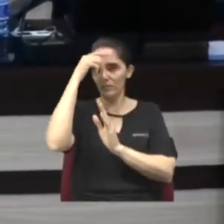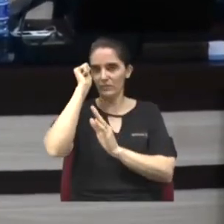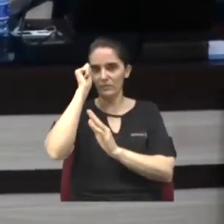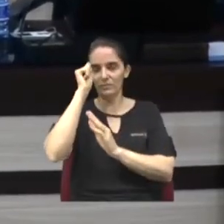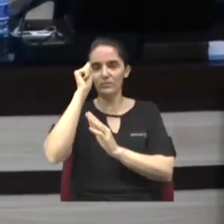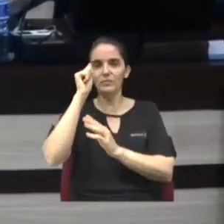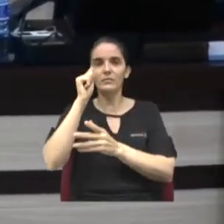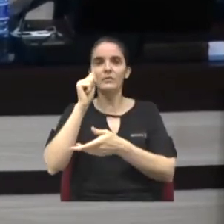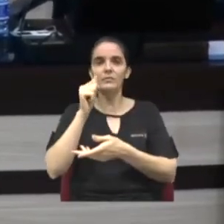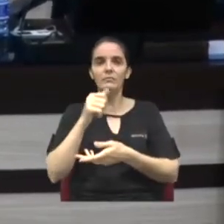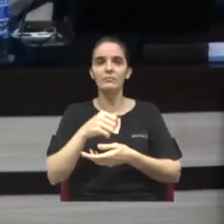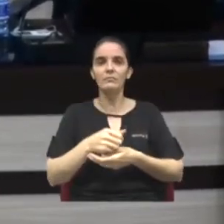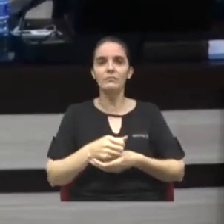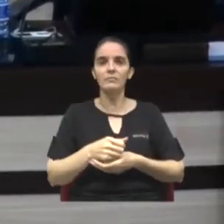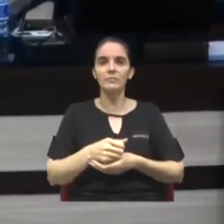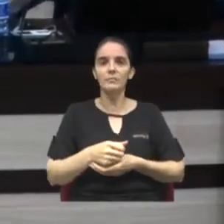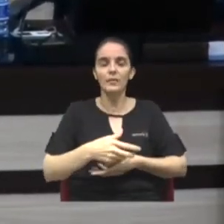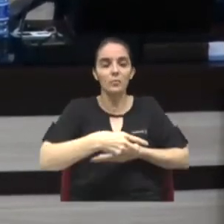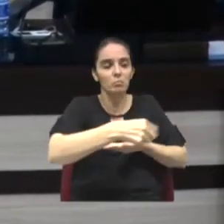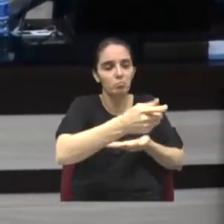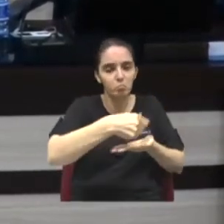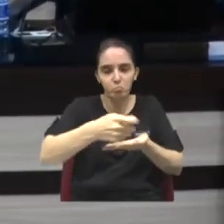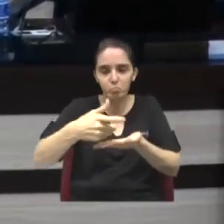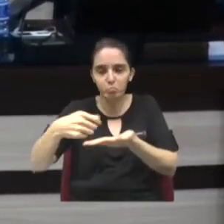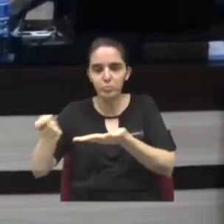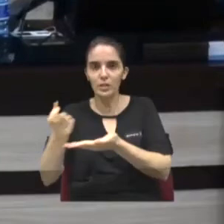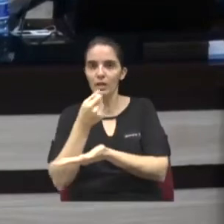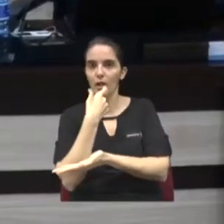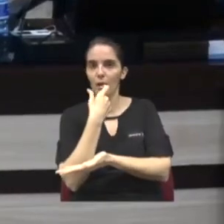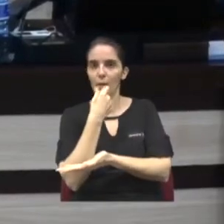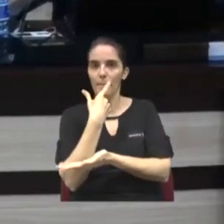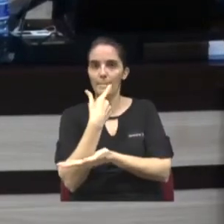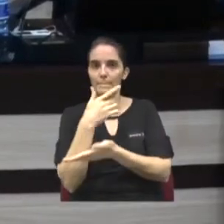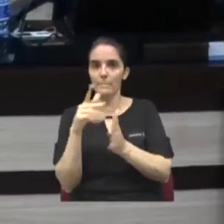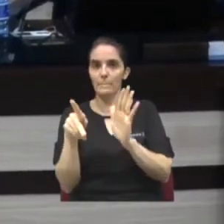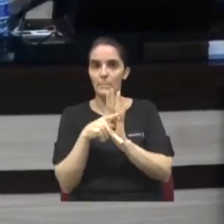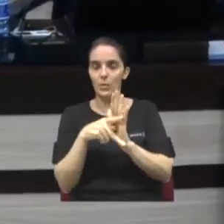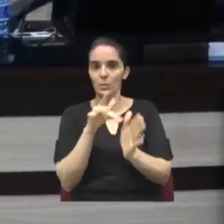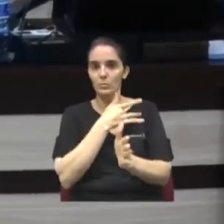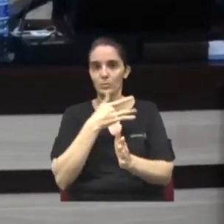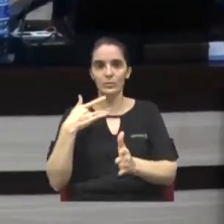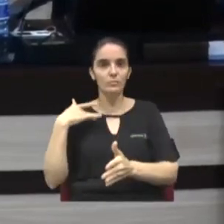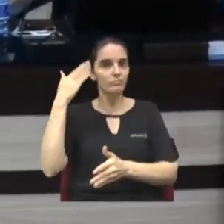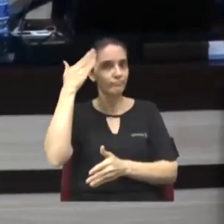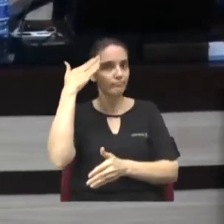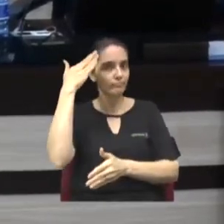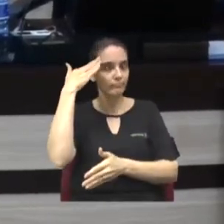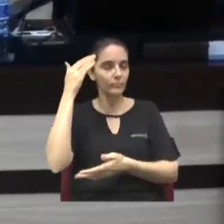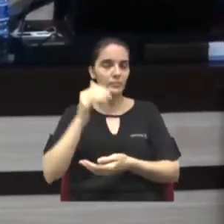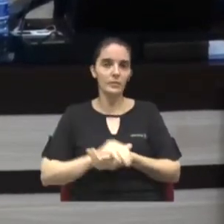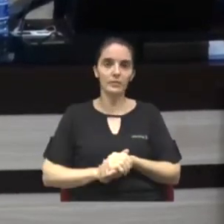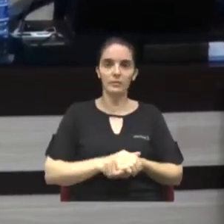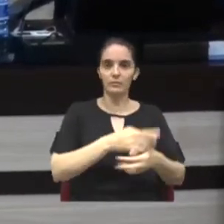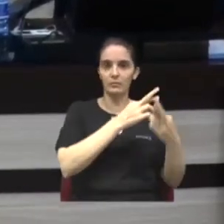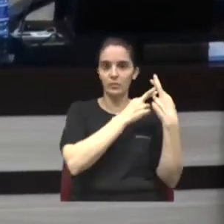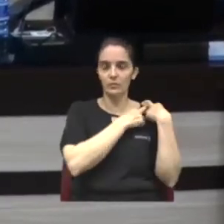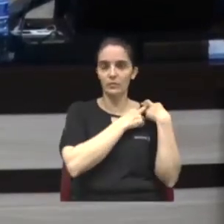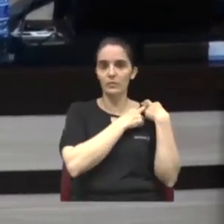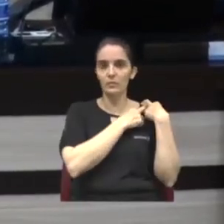Poder Executivo sobre a distribuição de medicamentos da saúde mental. Autoria, vereador Helder do